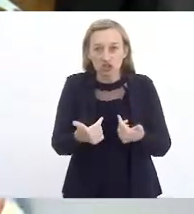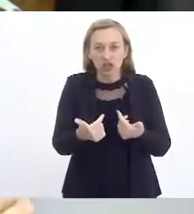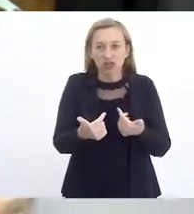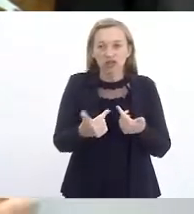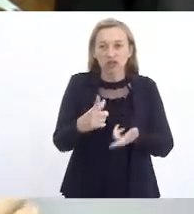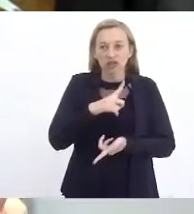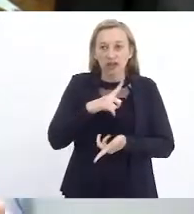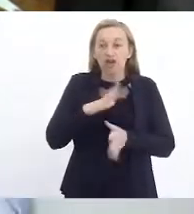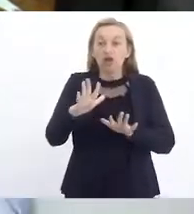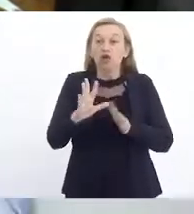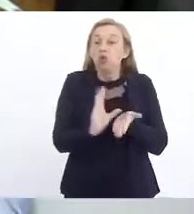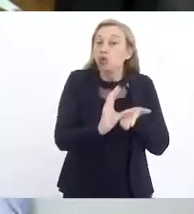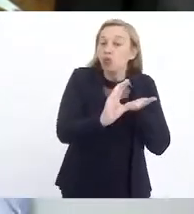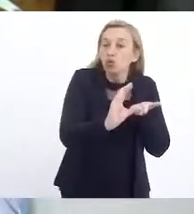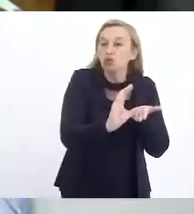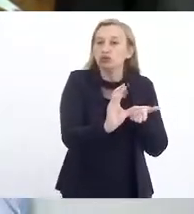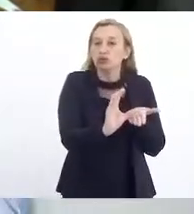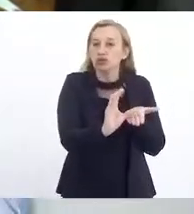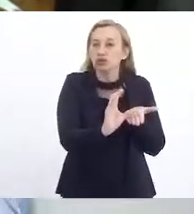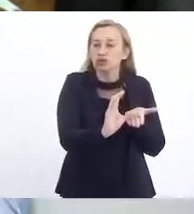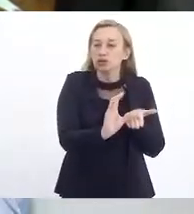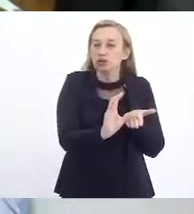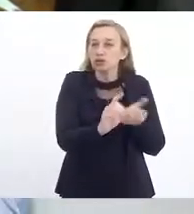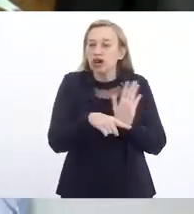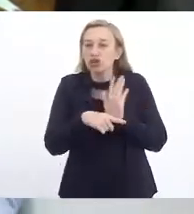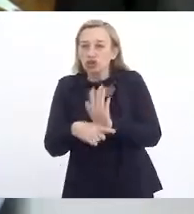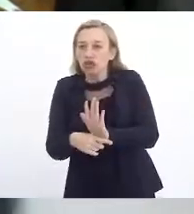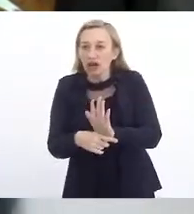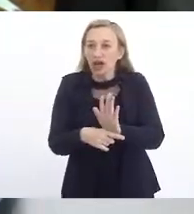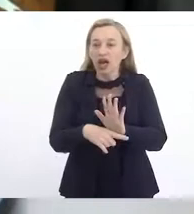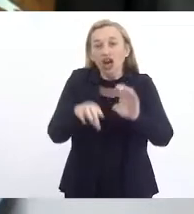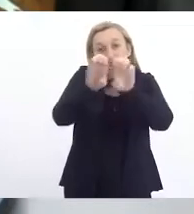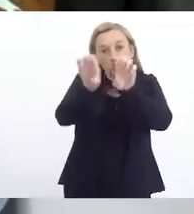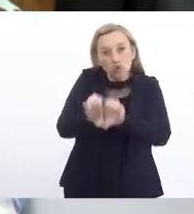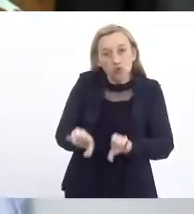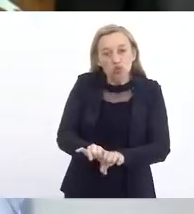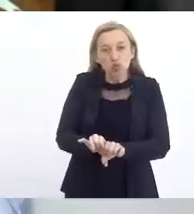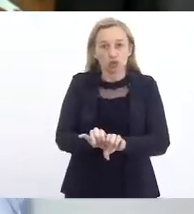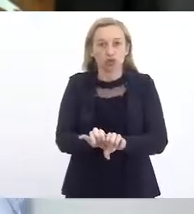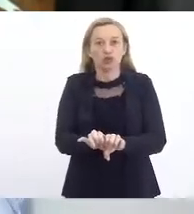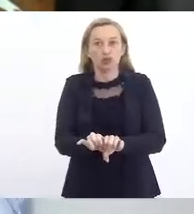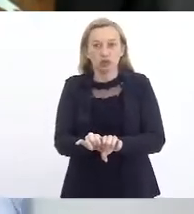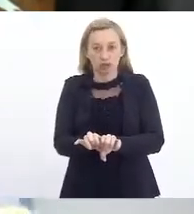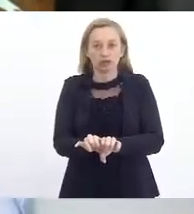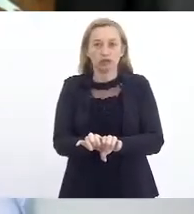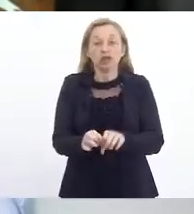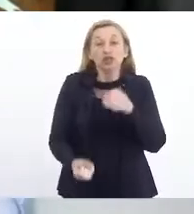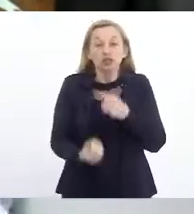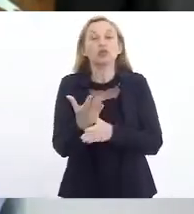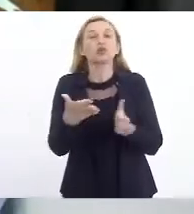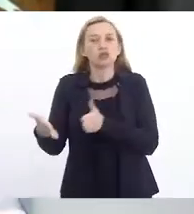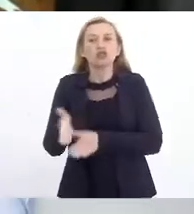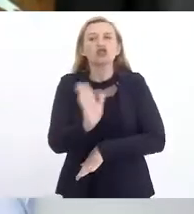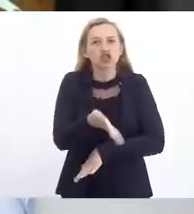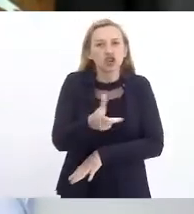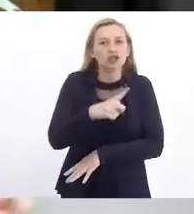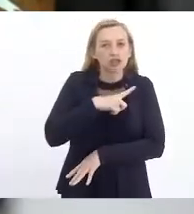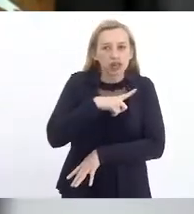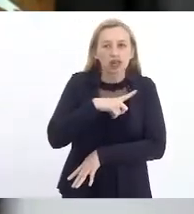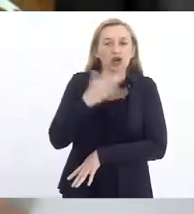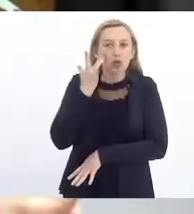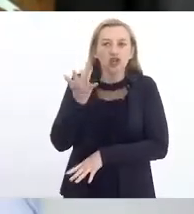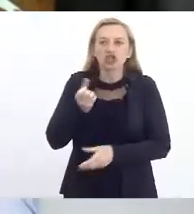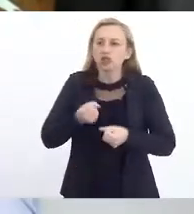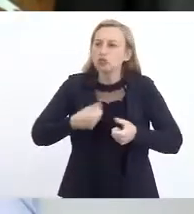fundo são para diversificar a estrutura produtiva. Quer dizer, para viabilizar a estrutura produtiva que já existe, eu acho que a gente tem que